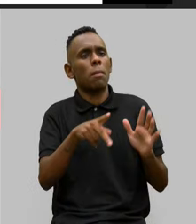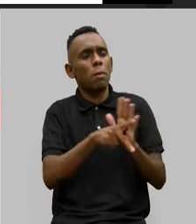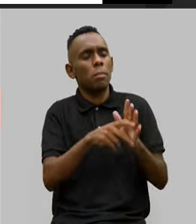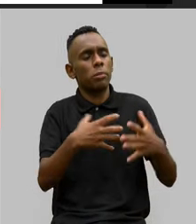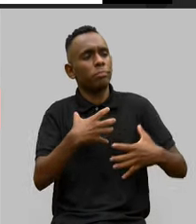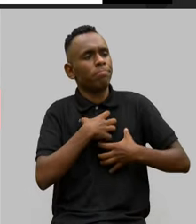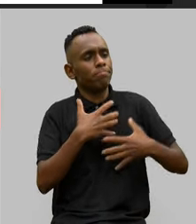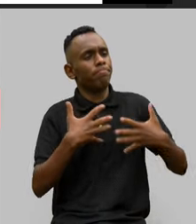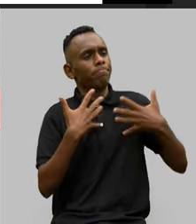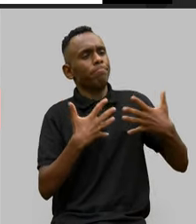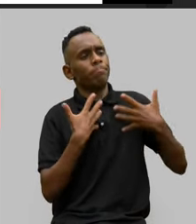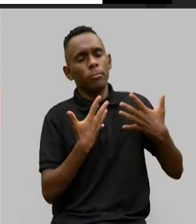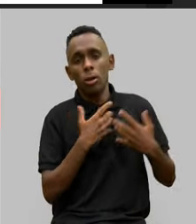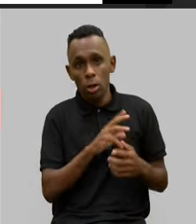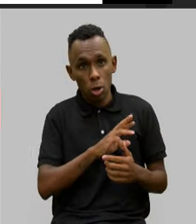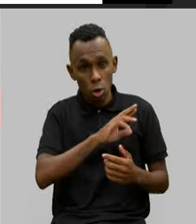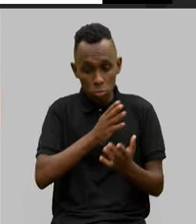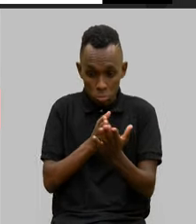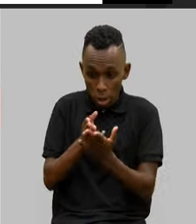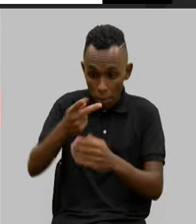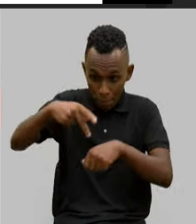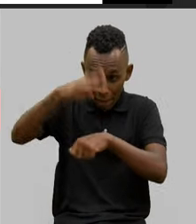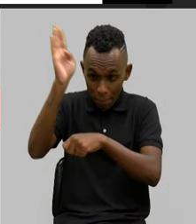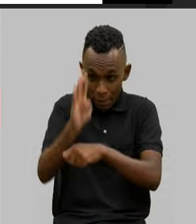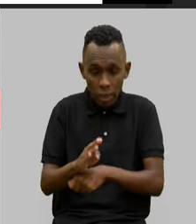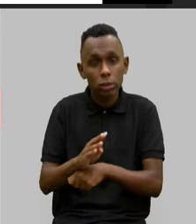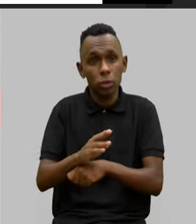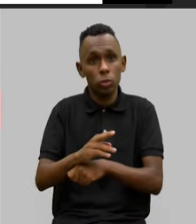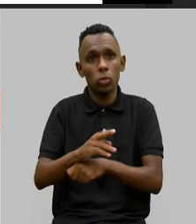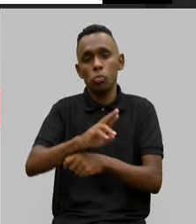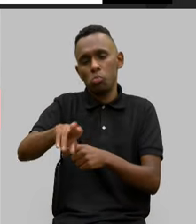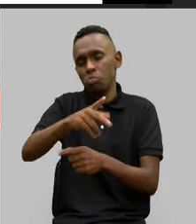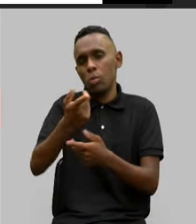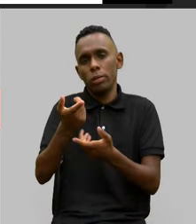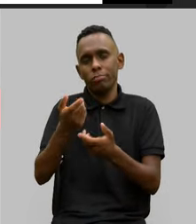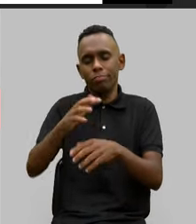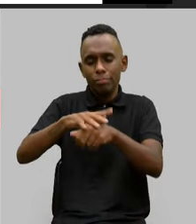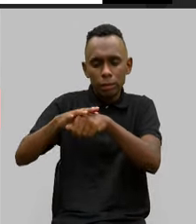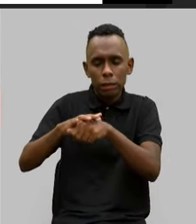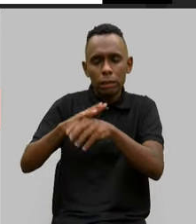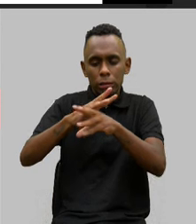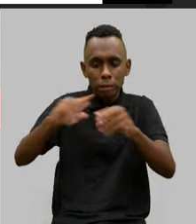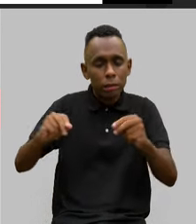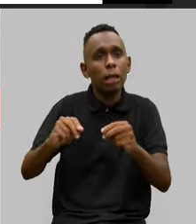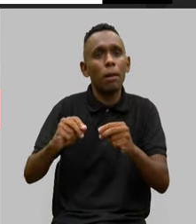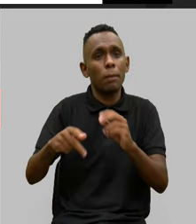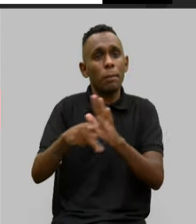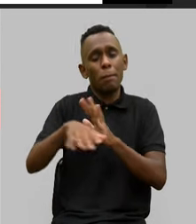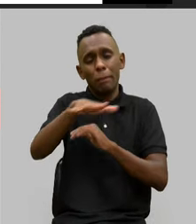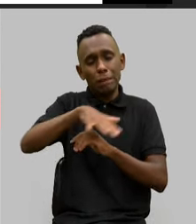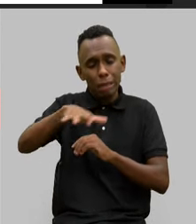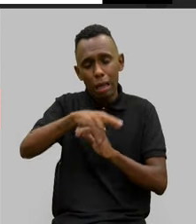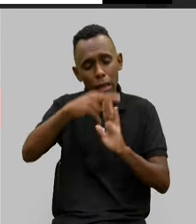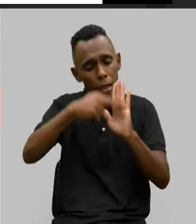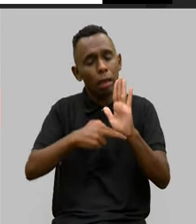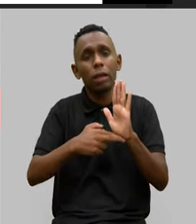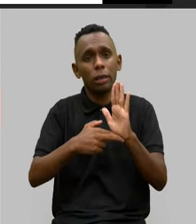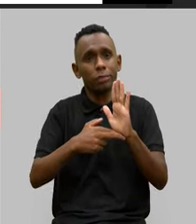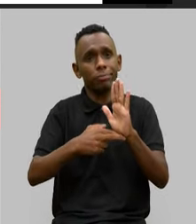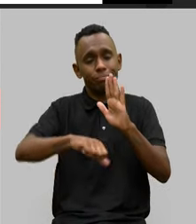no Brasil o uso não medicinal ele ainda é ilegal e sujeito a penalidades legais do ponto de vista criminal